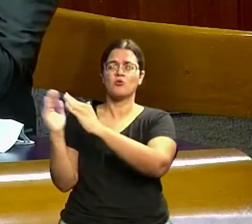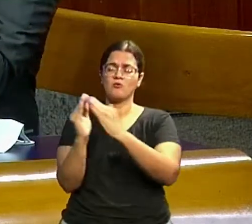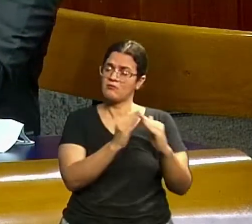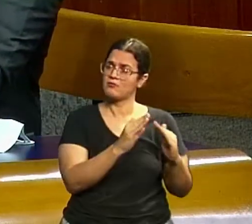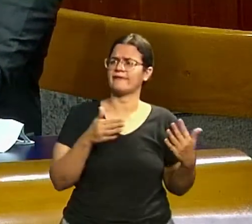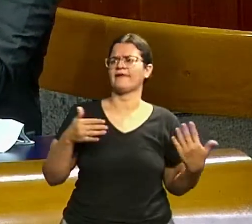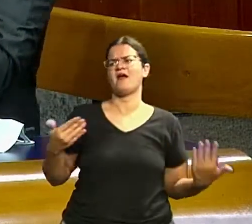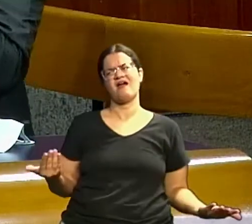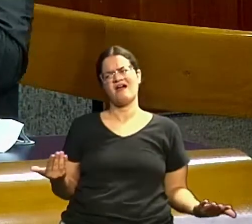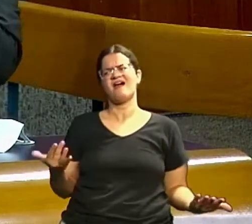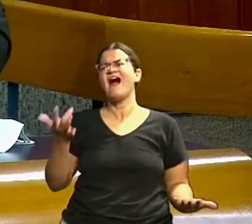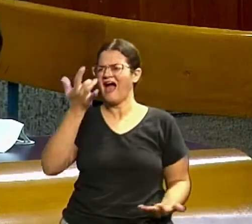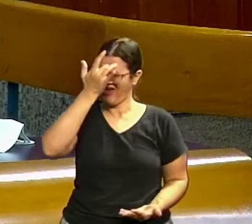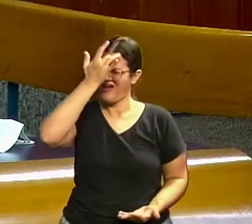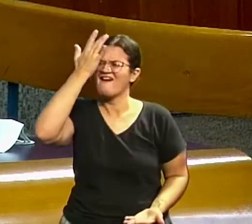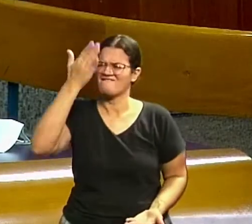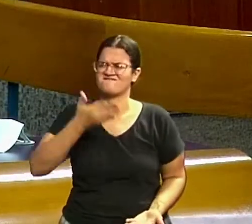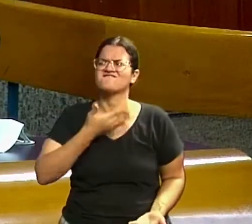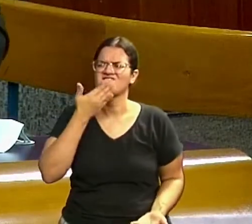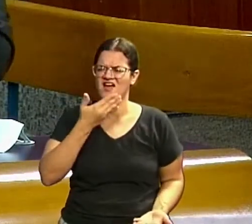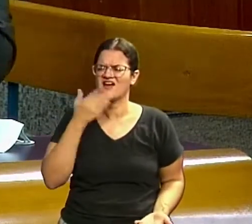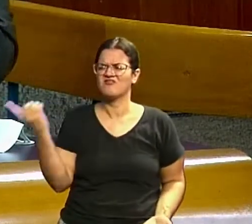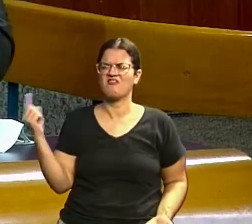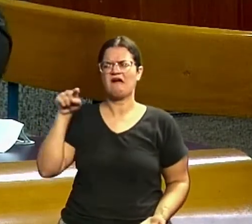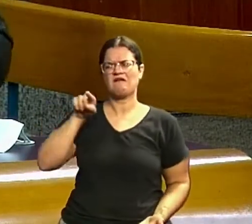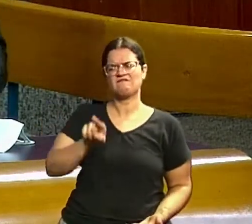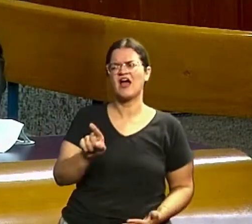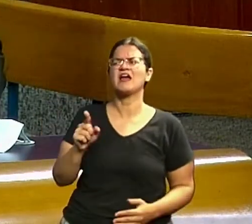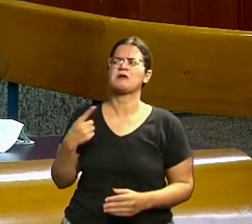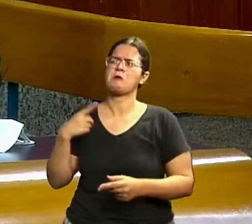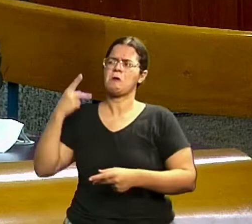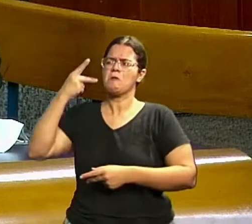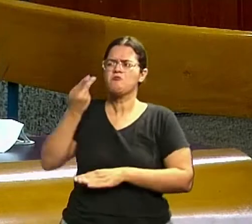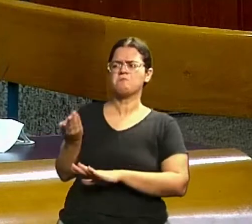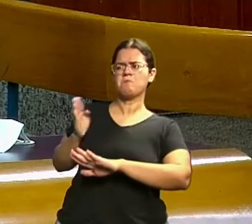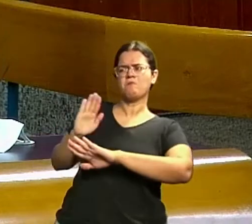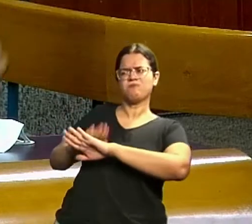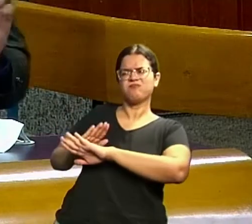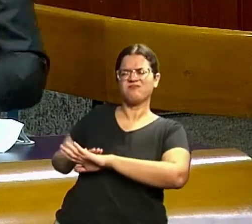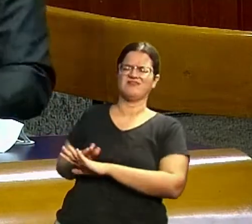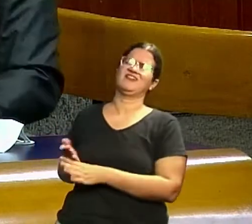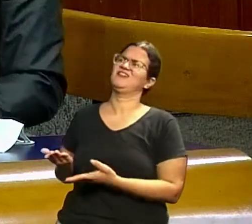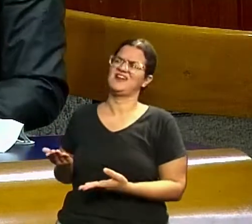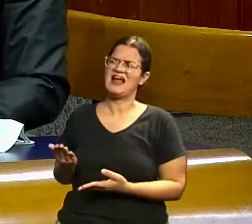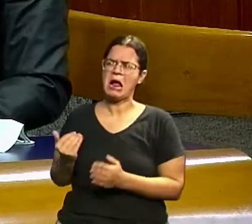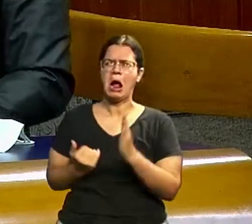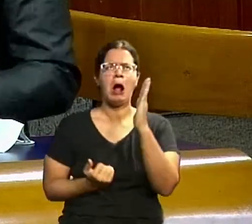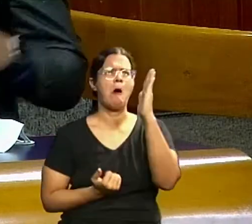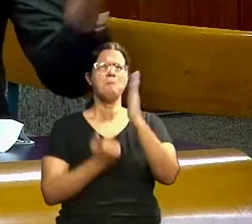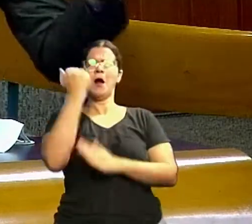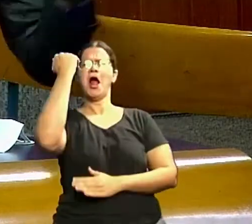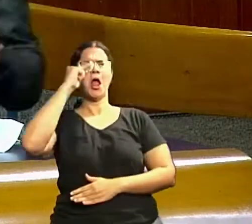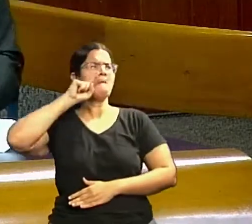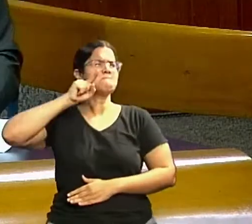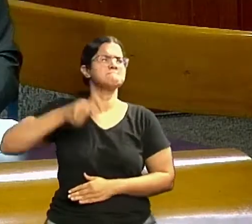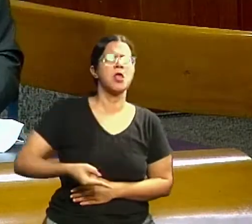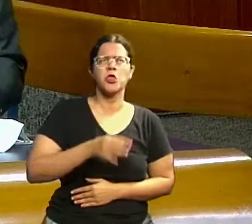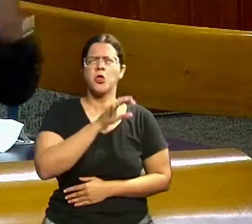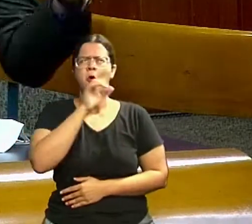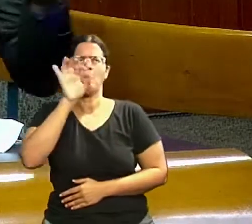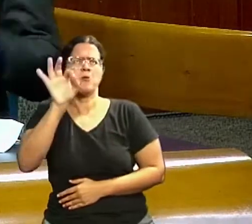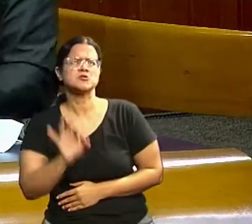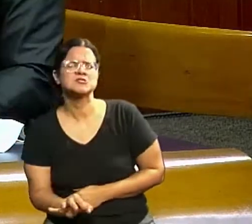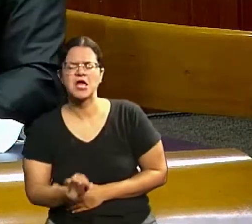Ora, é muito fácil você chegar lá e fazer a politicagem suja. Aumento de 1000%, que